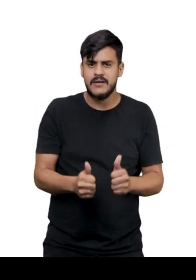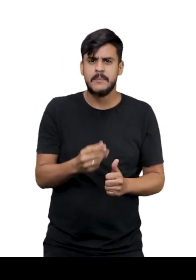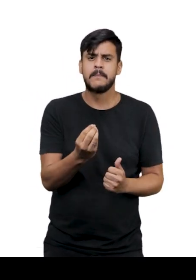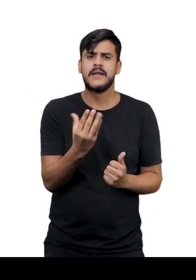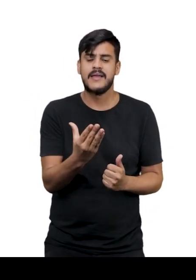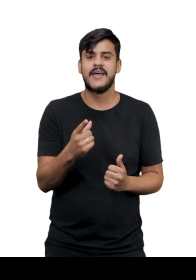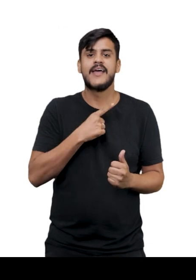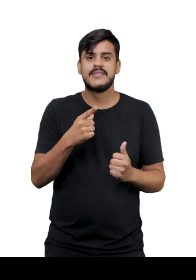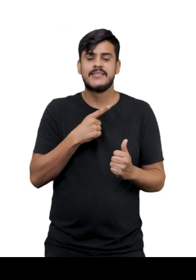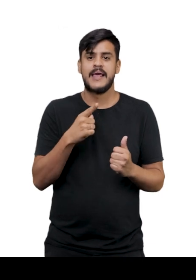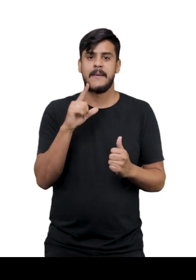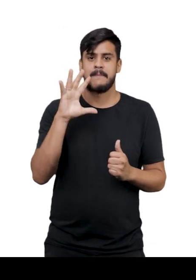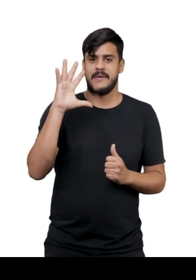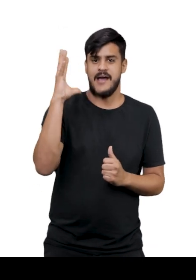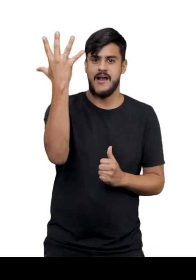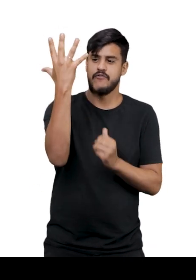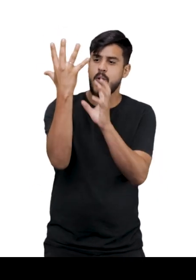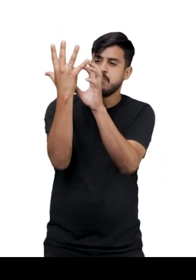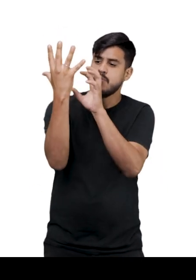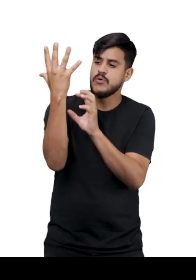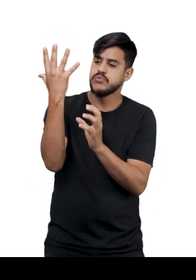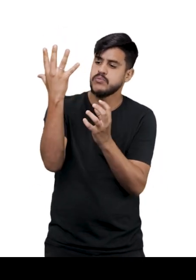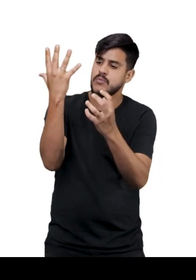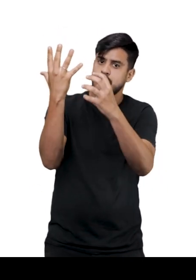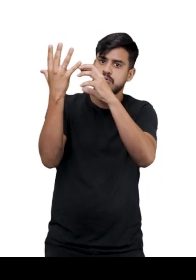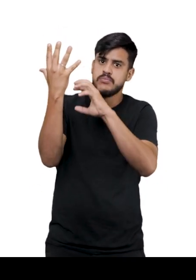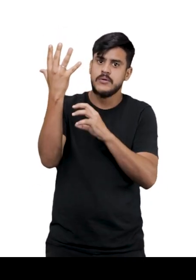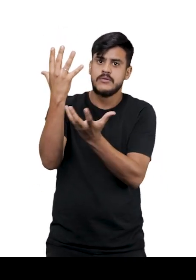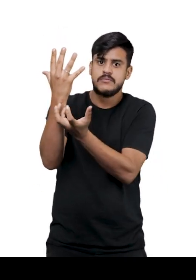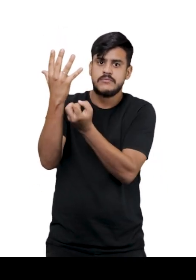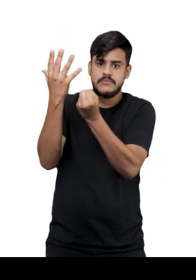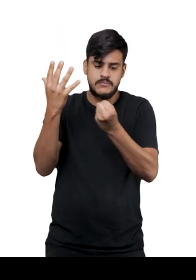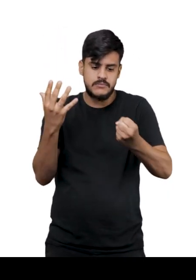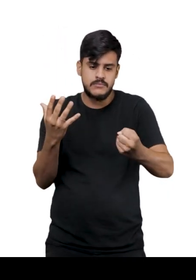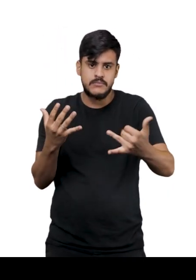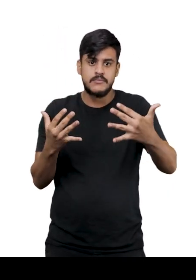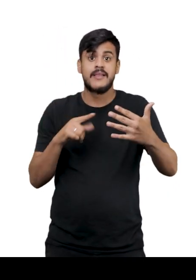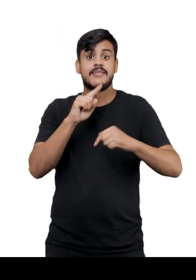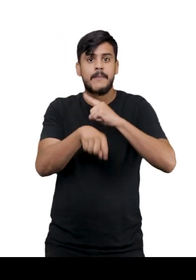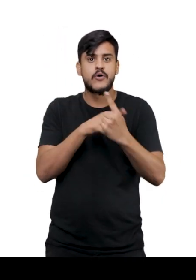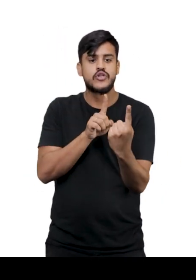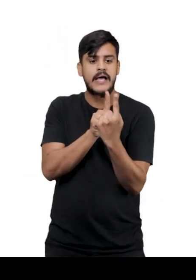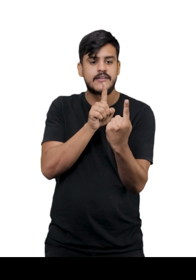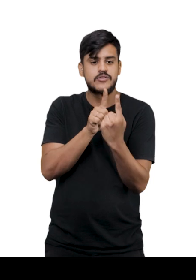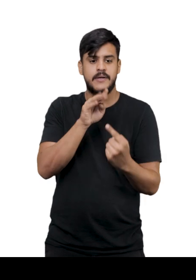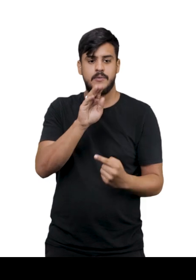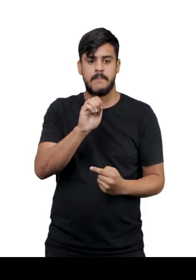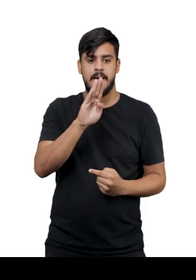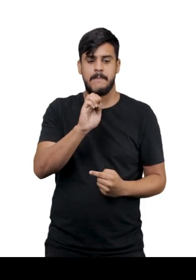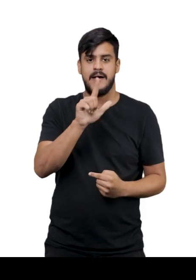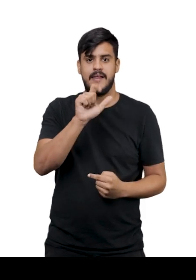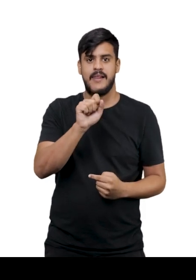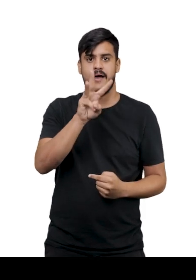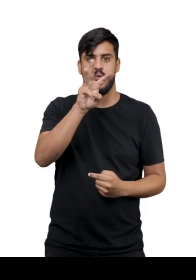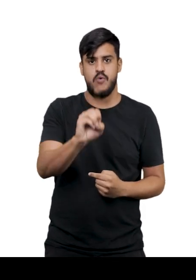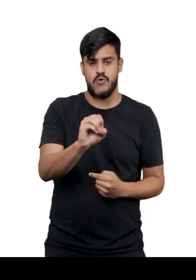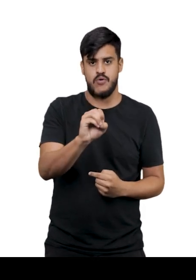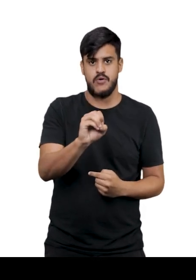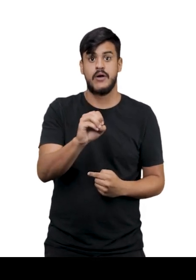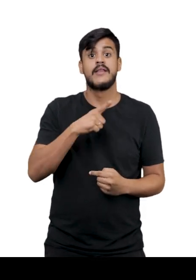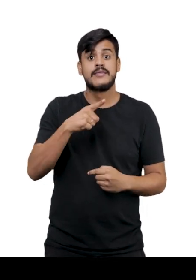copa de adivinhação tem a função de guardar as castanhas de palmeira antes e depois da consulta com um